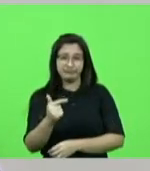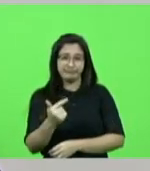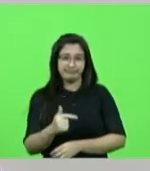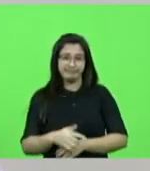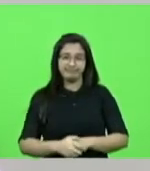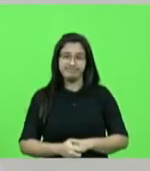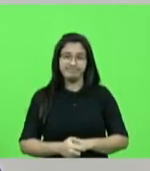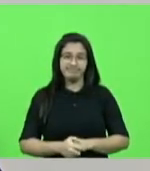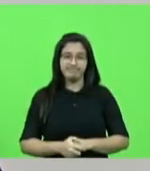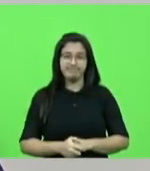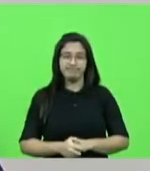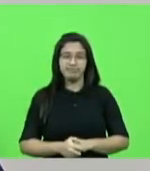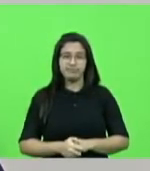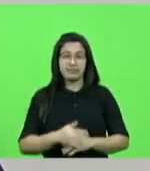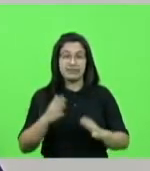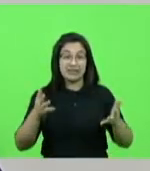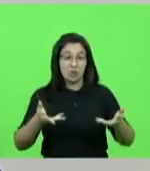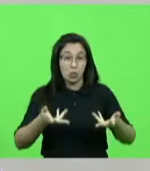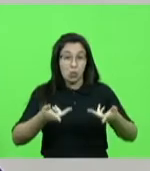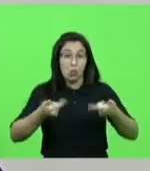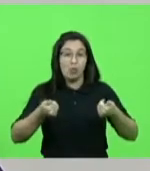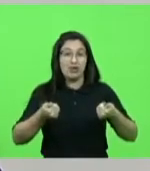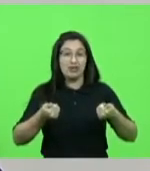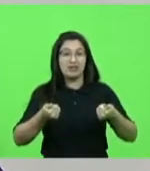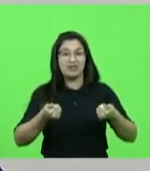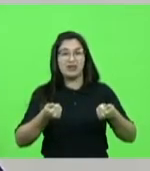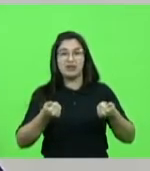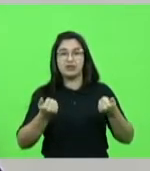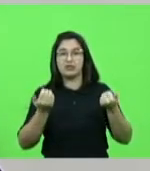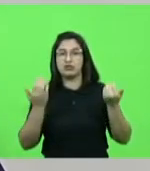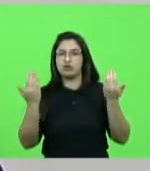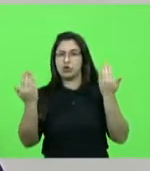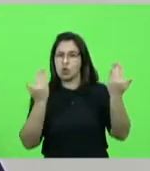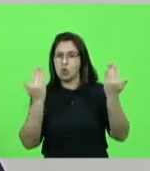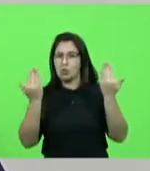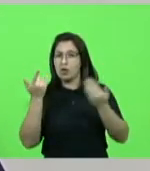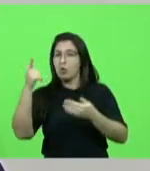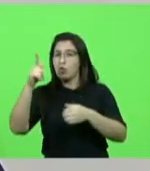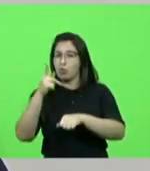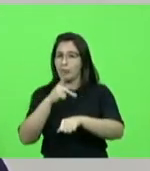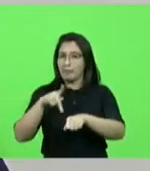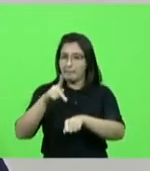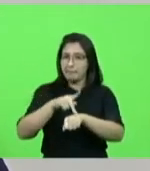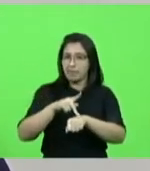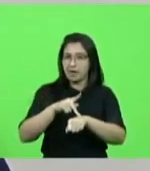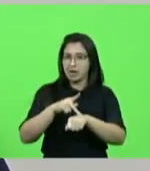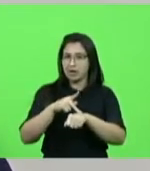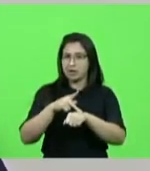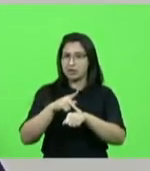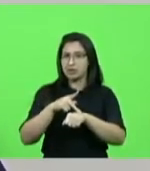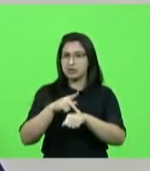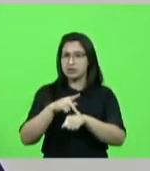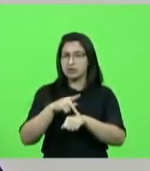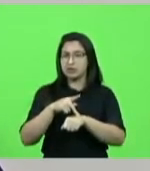de ponta, de qualidade, comparada com outros países, inclusive na América do